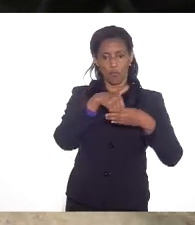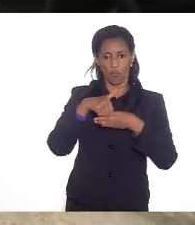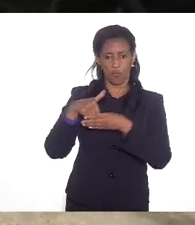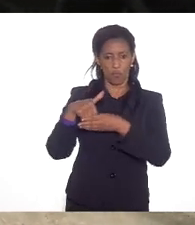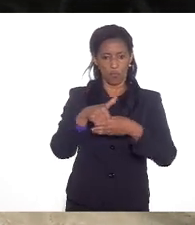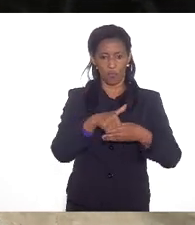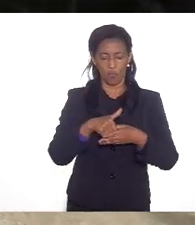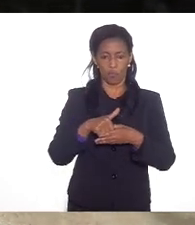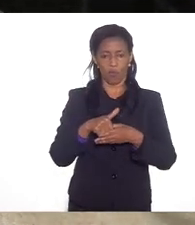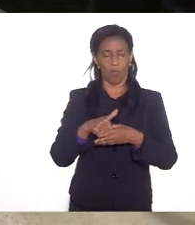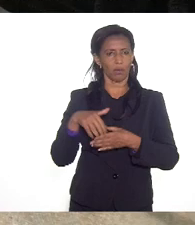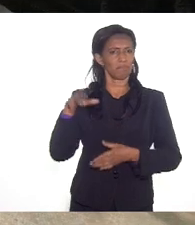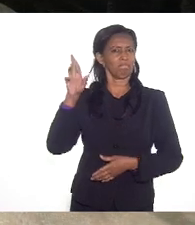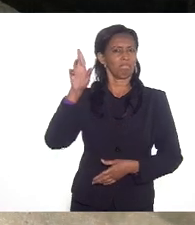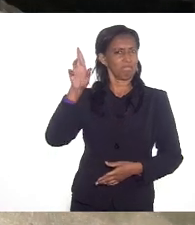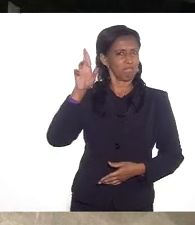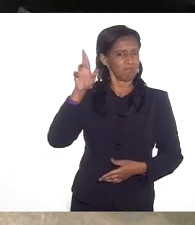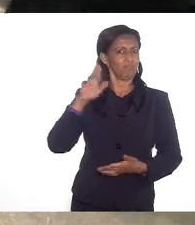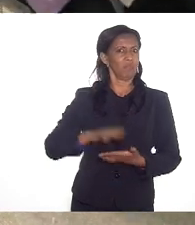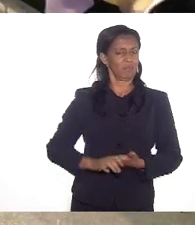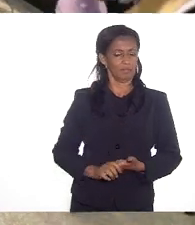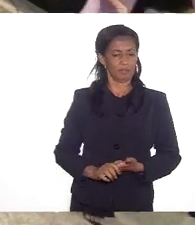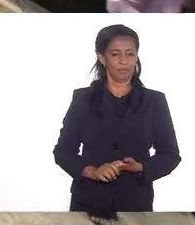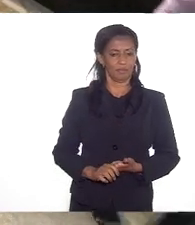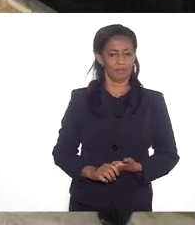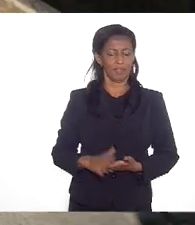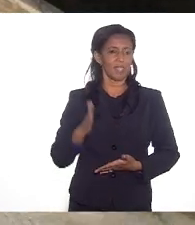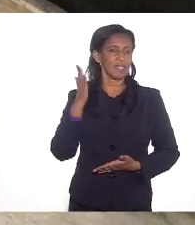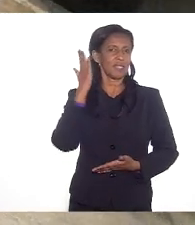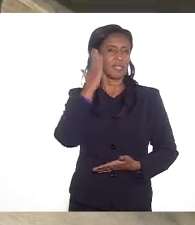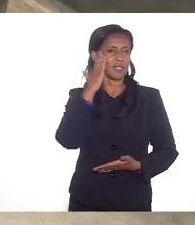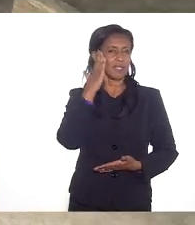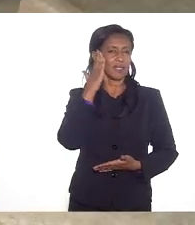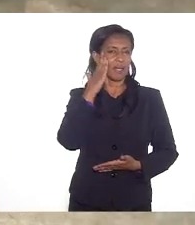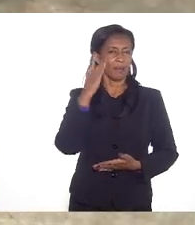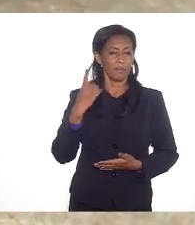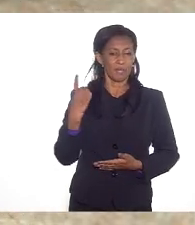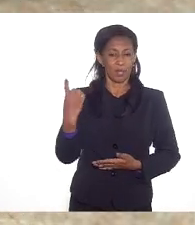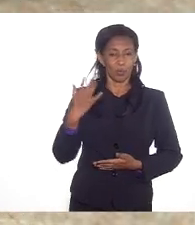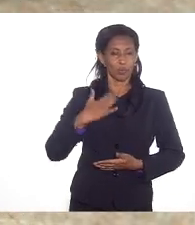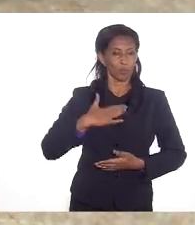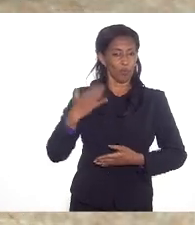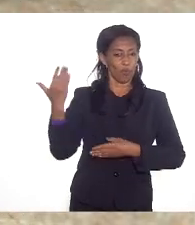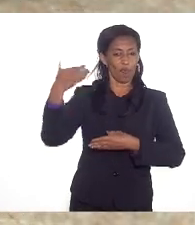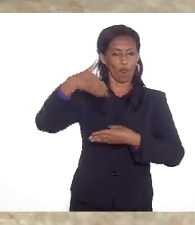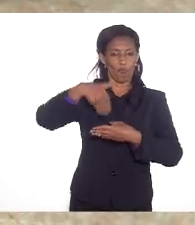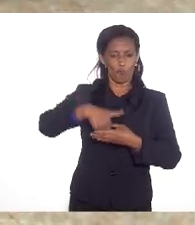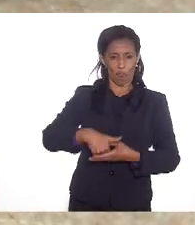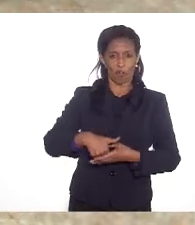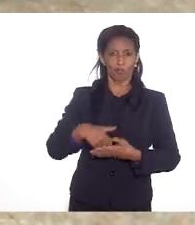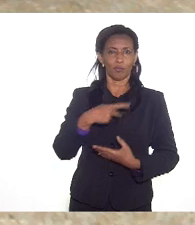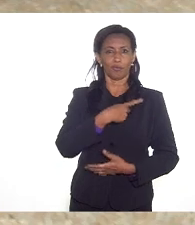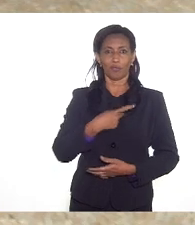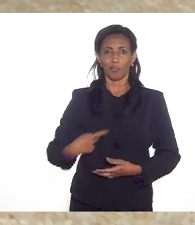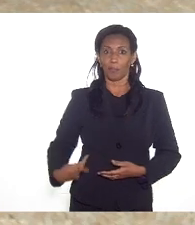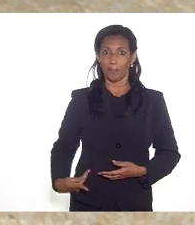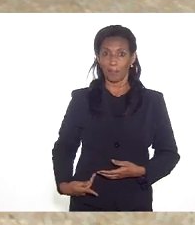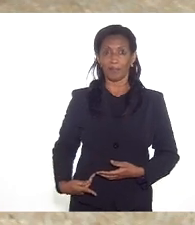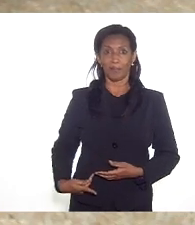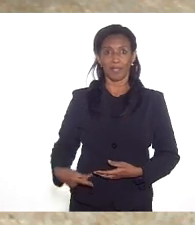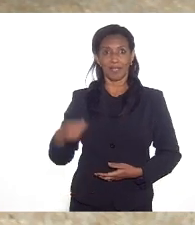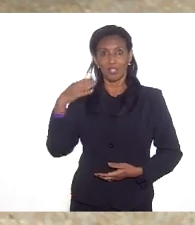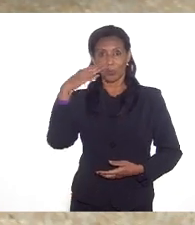essa grande responsabilidade em saber que um dos meus votos foi do presidente da